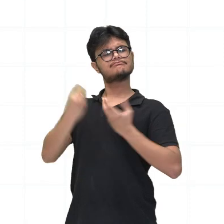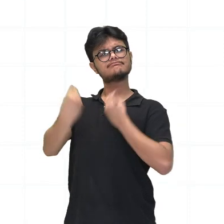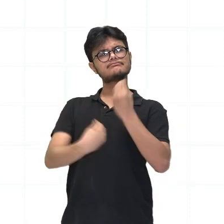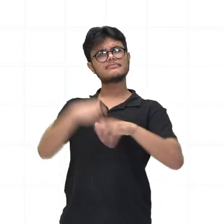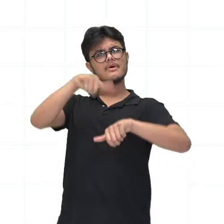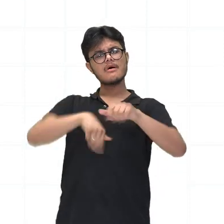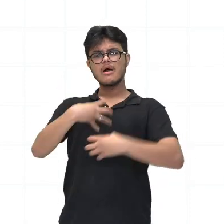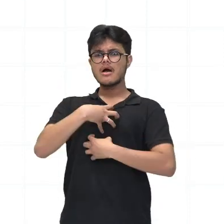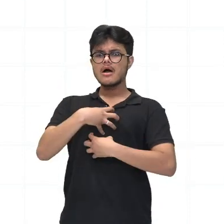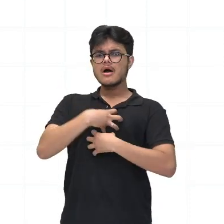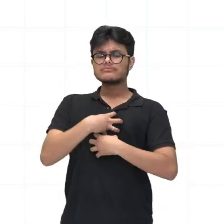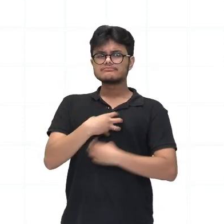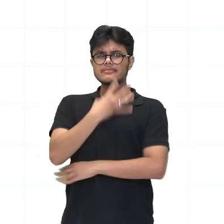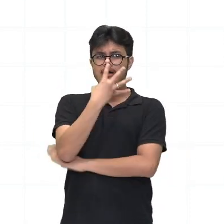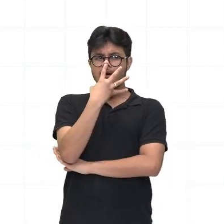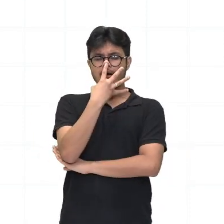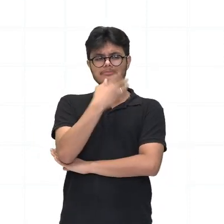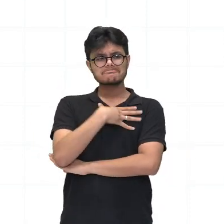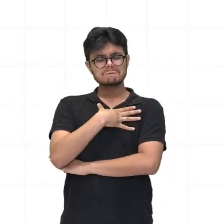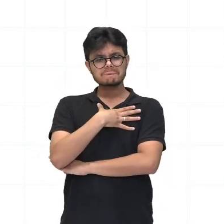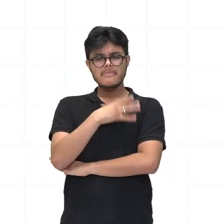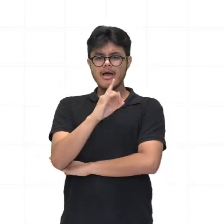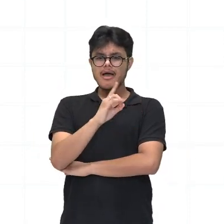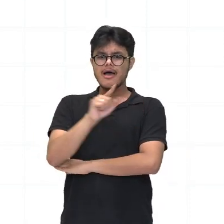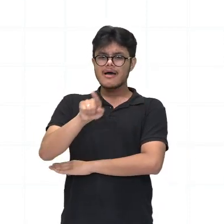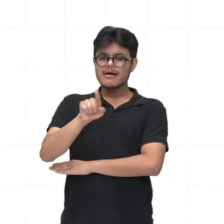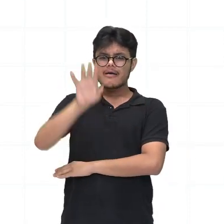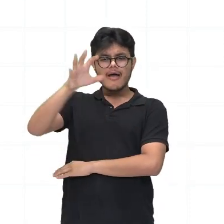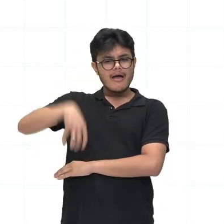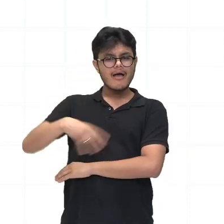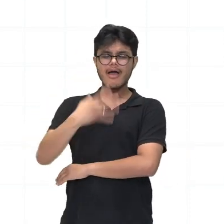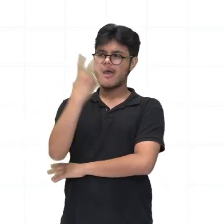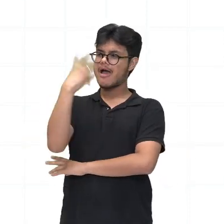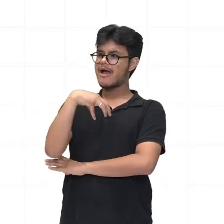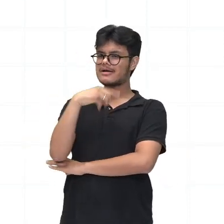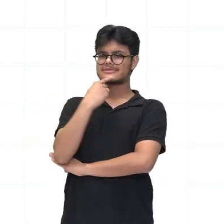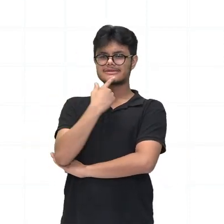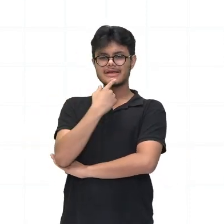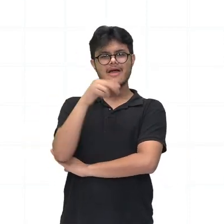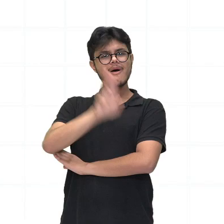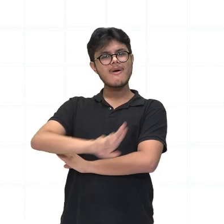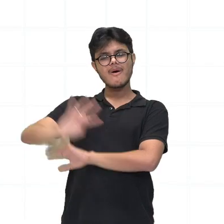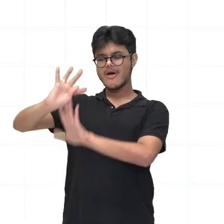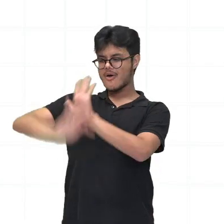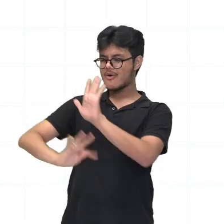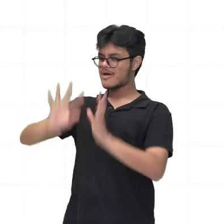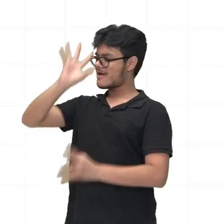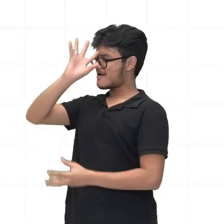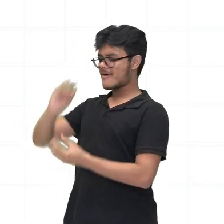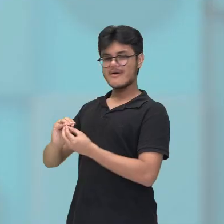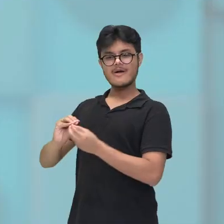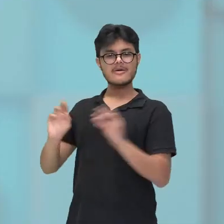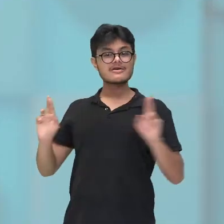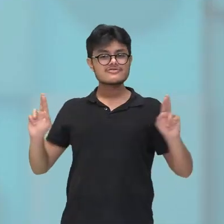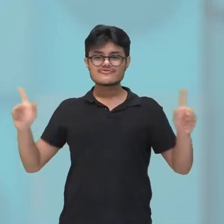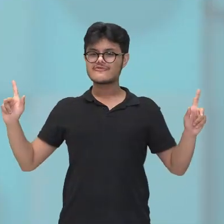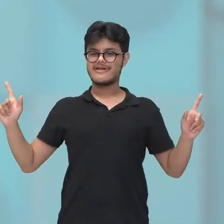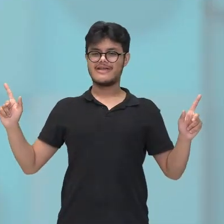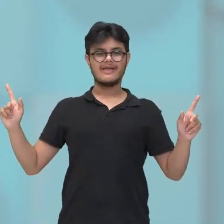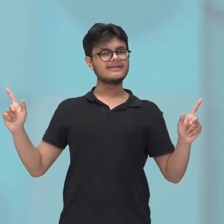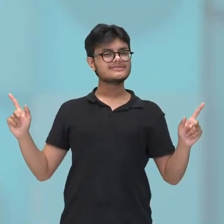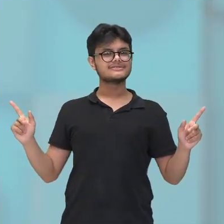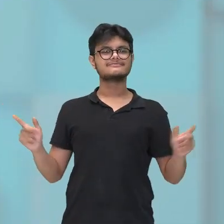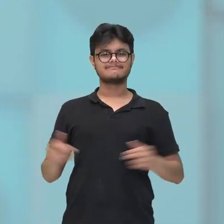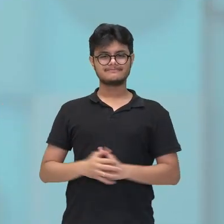observar e ficarmos encantados com uma linguagem diferente, artística,